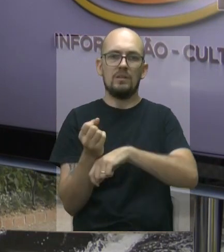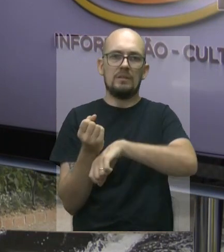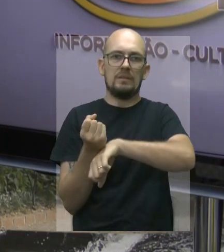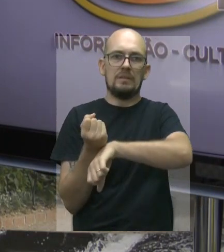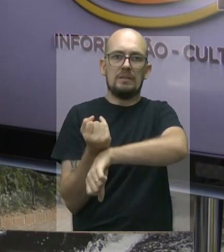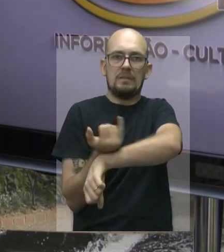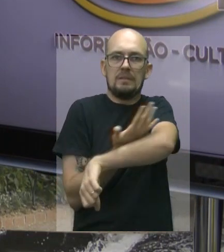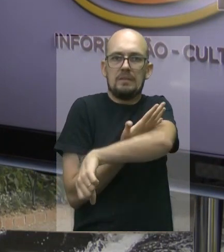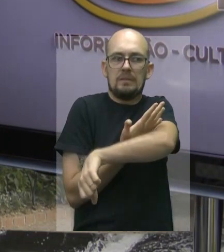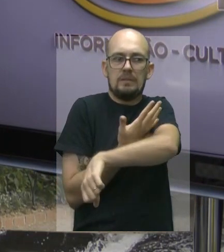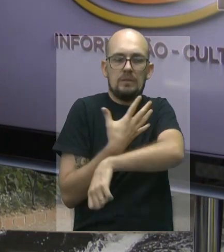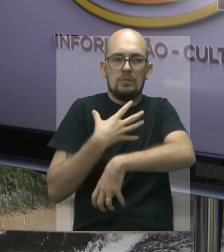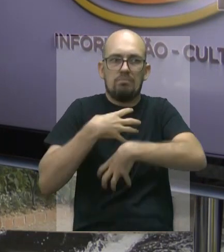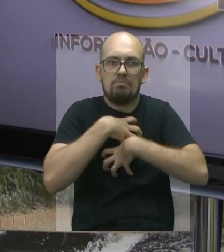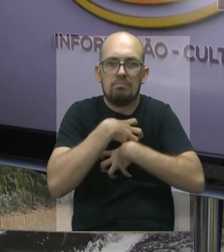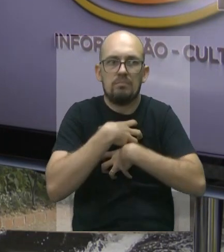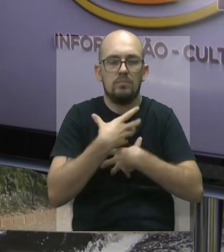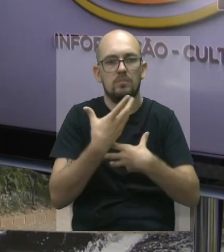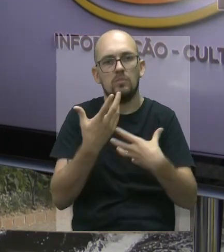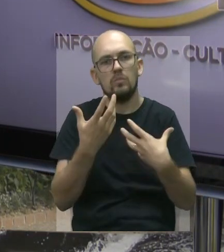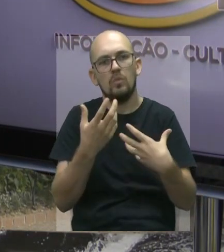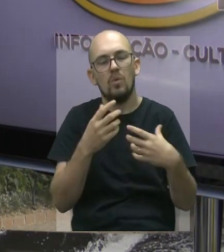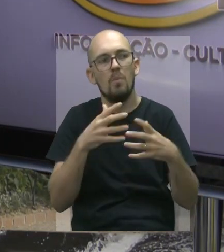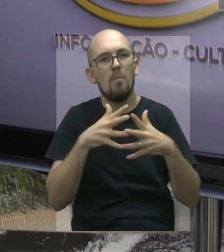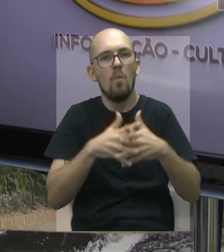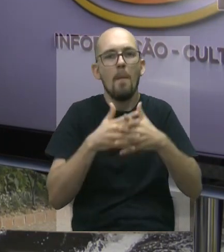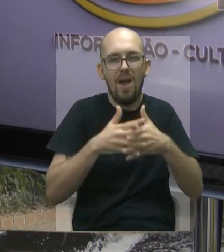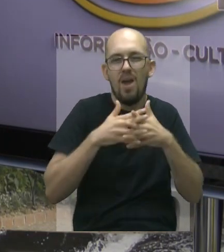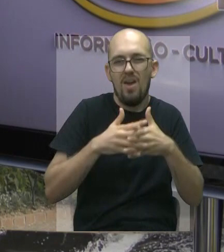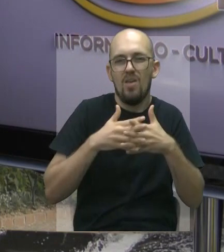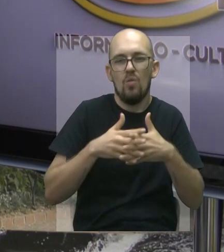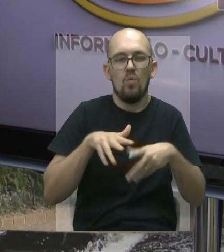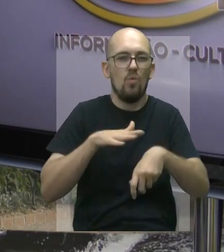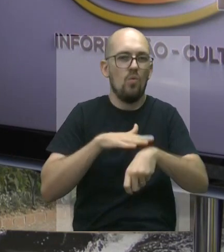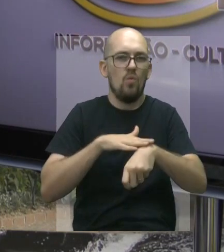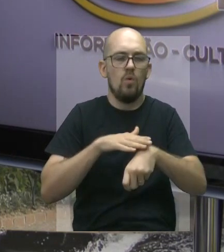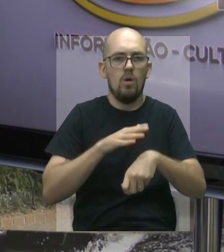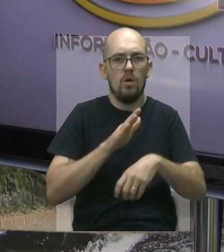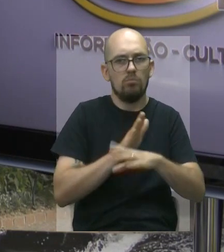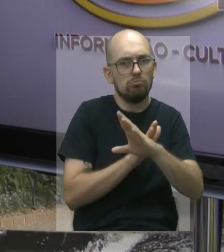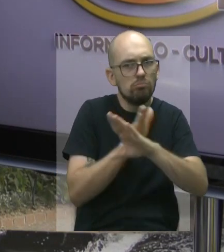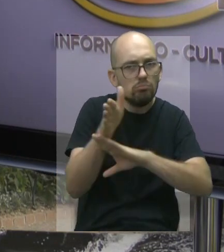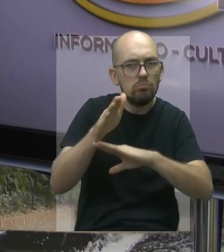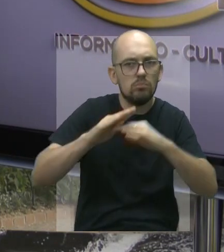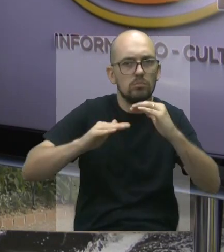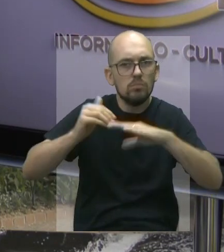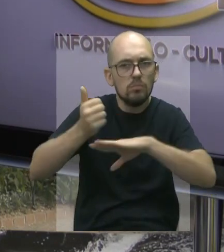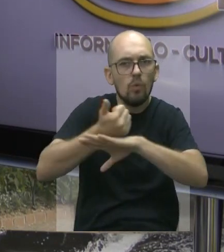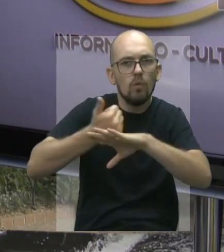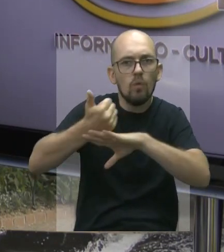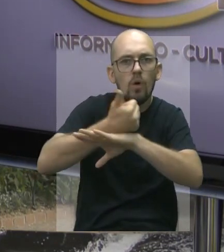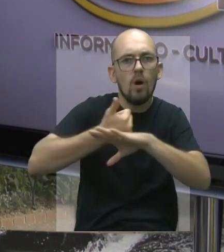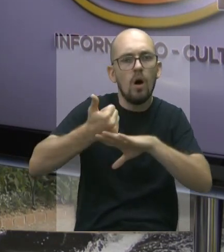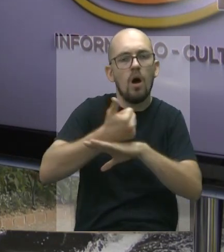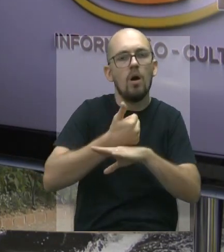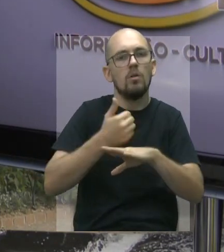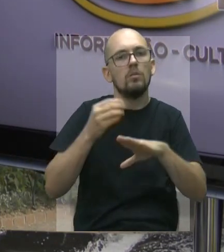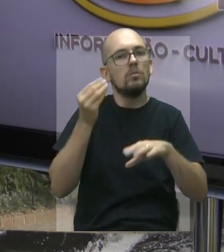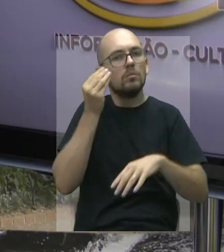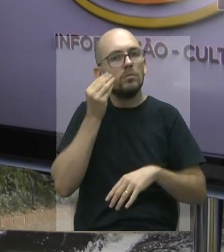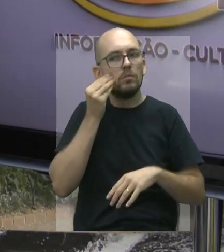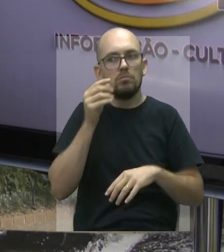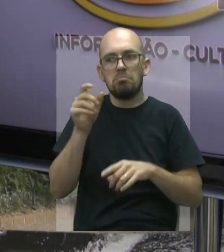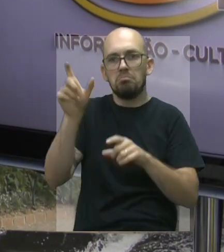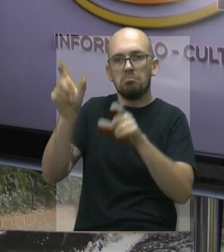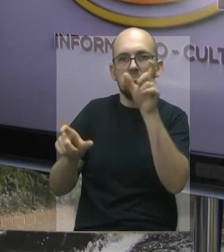emocionalmente abalada, enfim, complicada, é importante que ela busque um profissional, que ela tenha essa ajuda, às vezes, de um